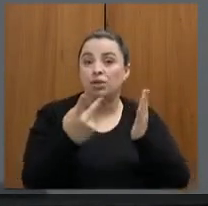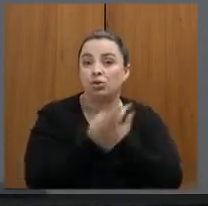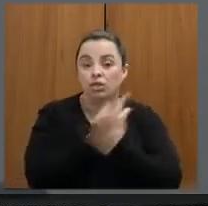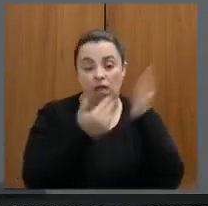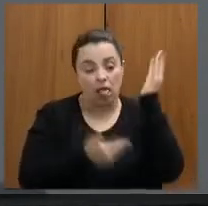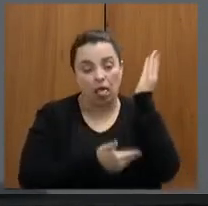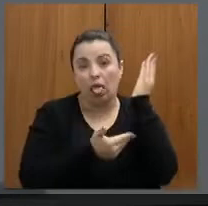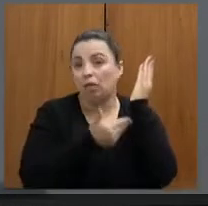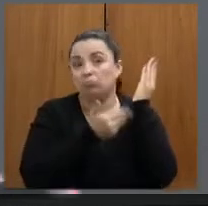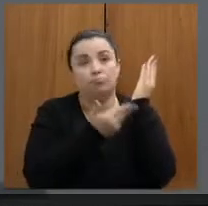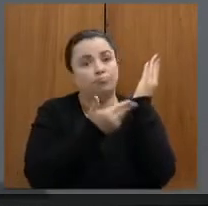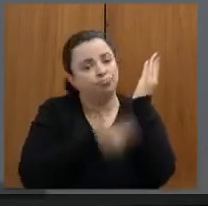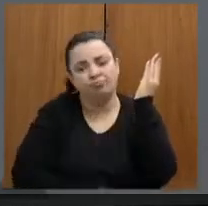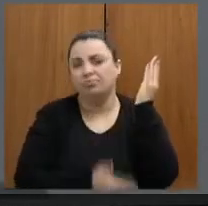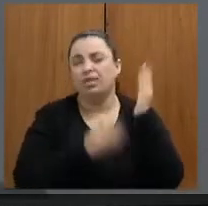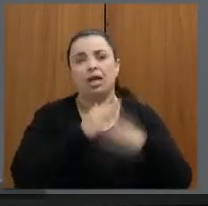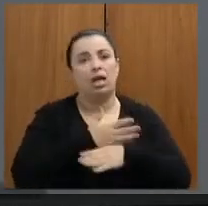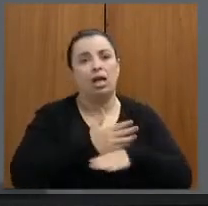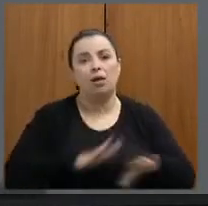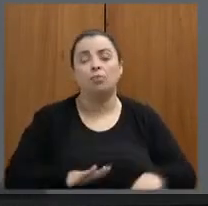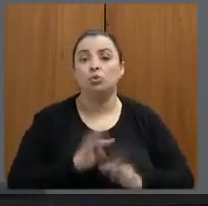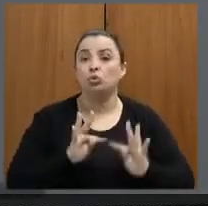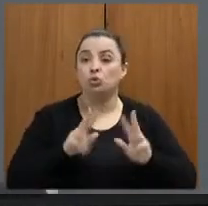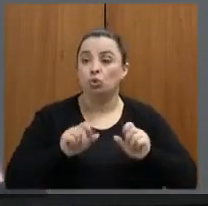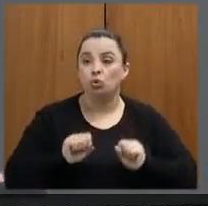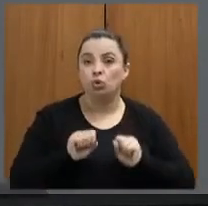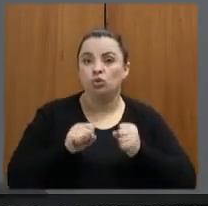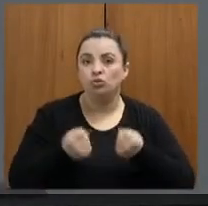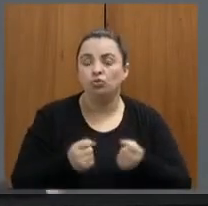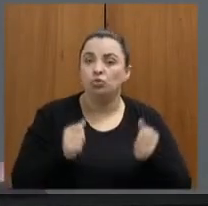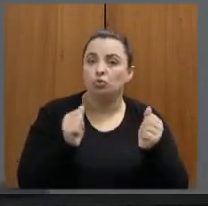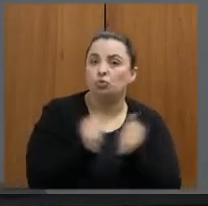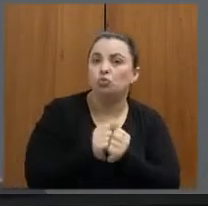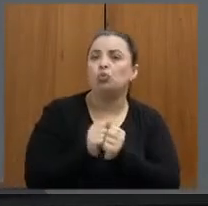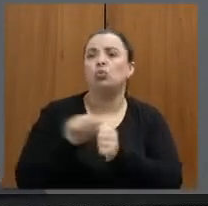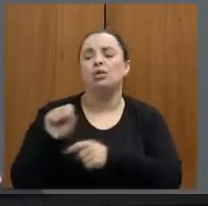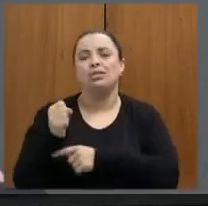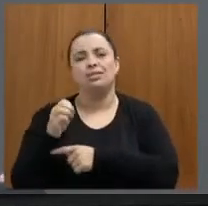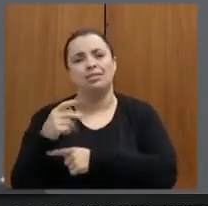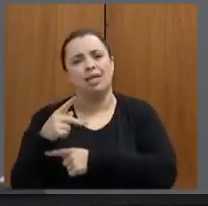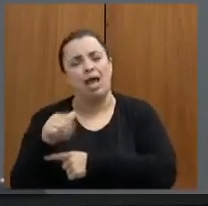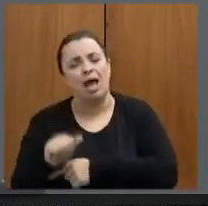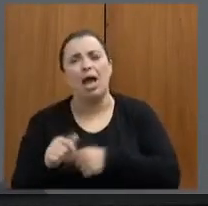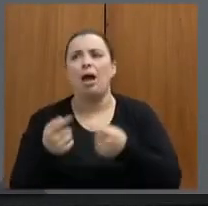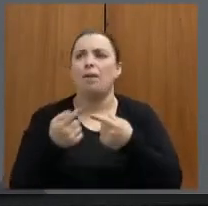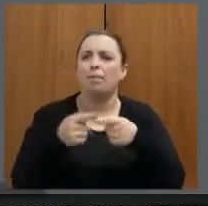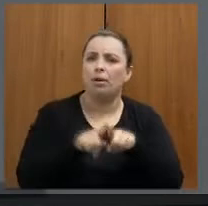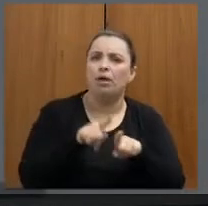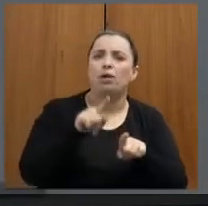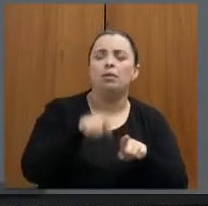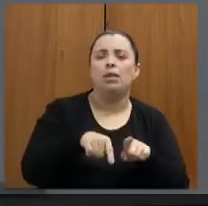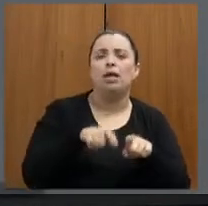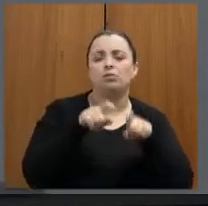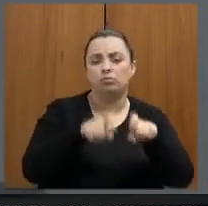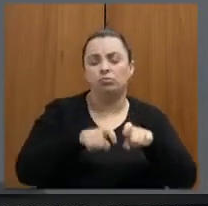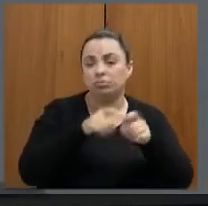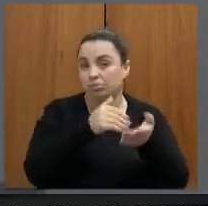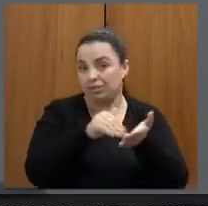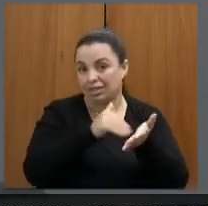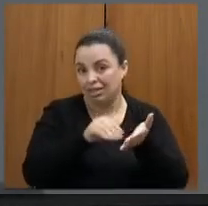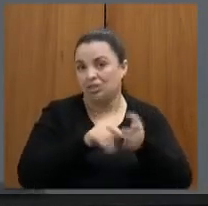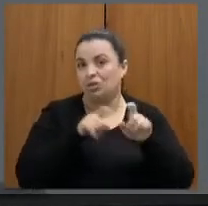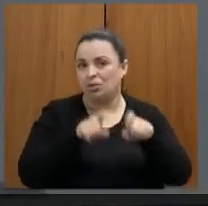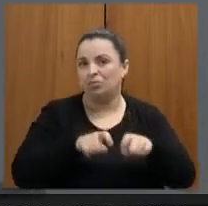um esforço conjunto de todos os sistema da seapa e de todo o sistema de agricultura pecuária e Abastecimento para que a gente pudesse